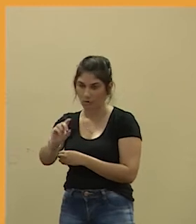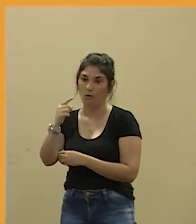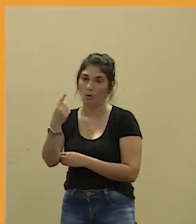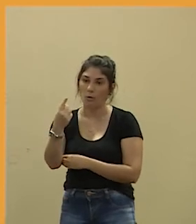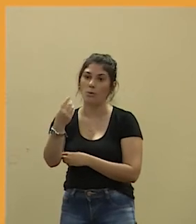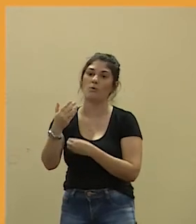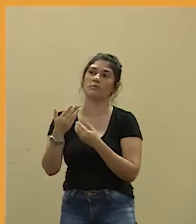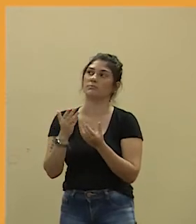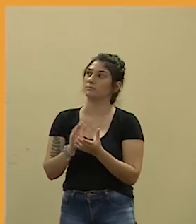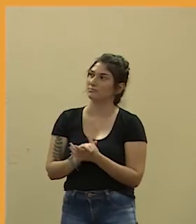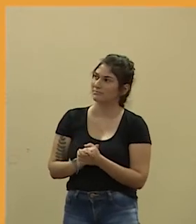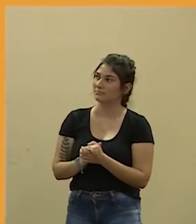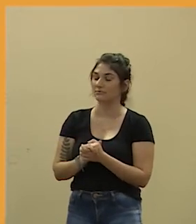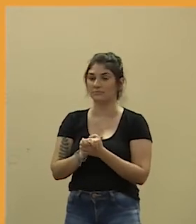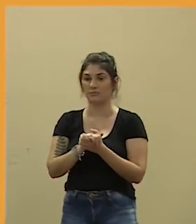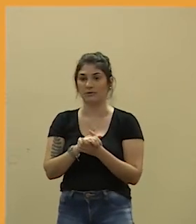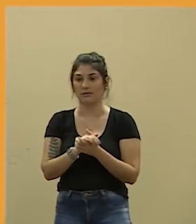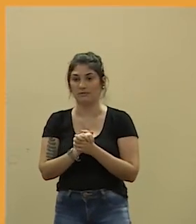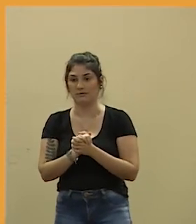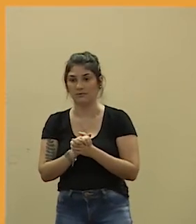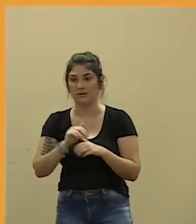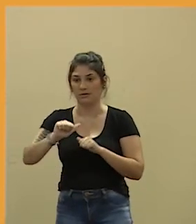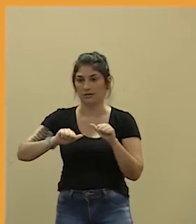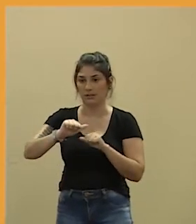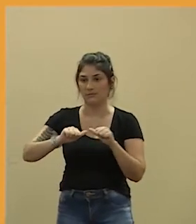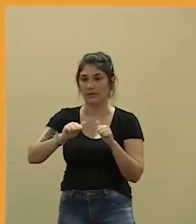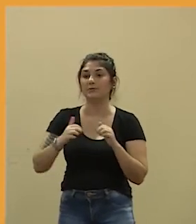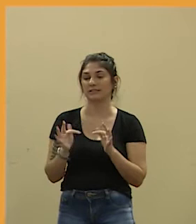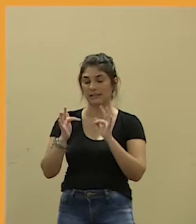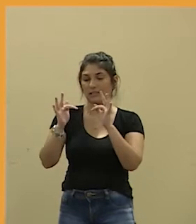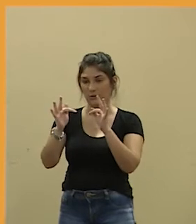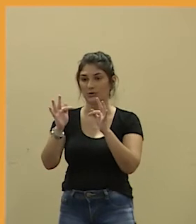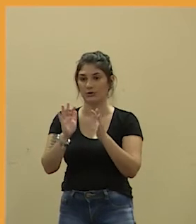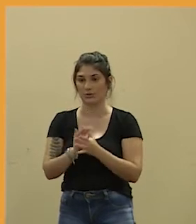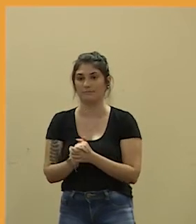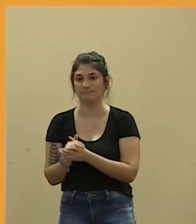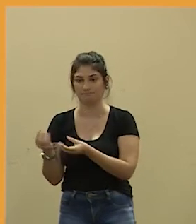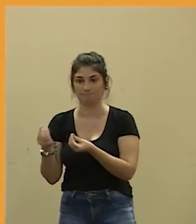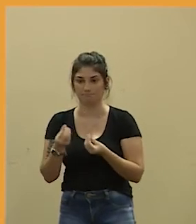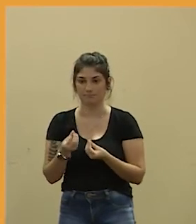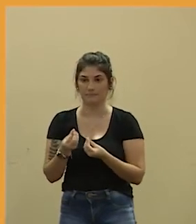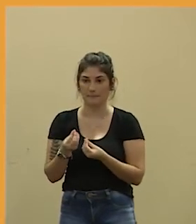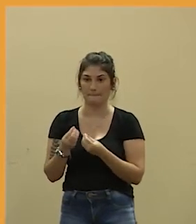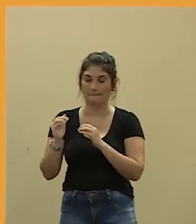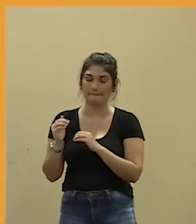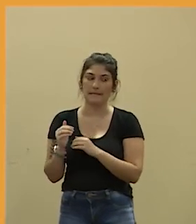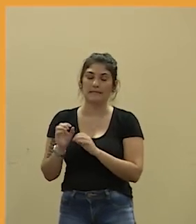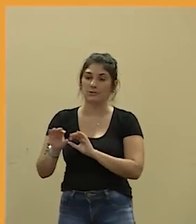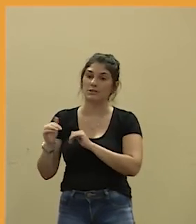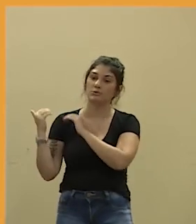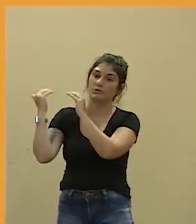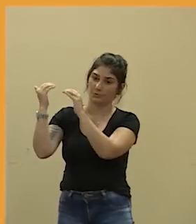para o ensino superior comentei no fórum quais foram essas mudanças aí pedro envia do celular com imagem uma rápida mensagem para cristina crise estou viajando